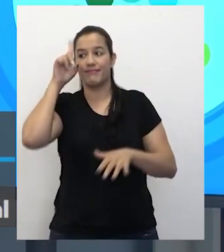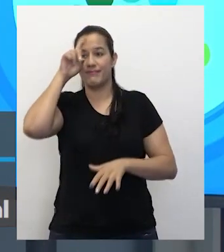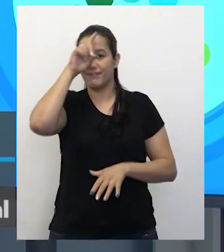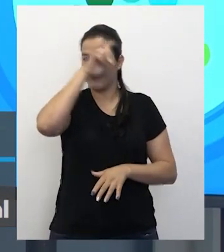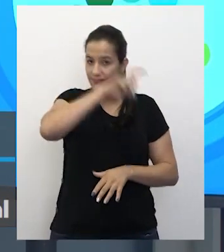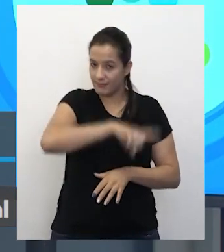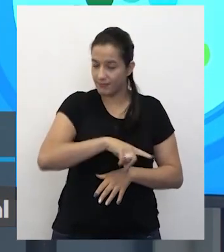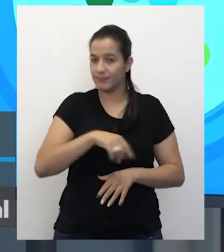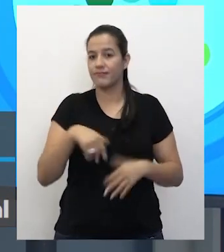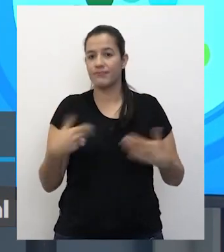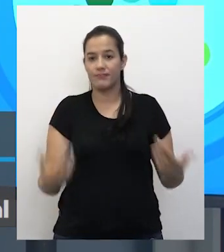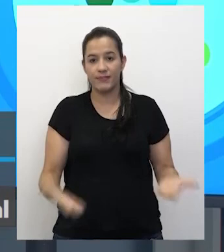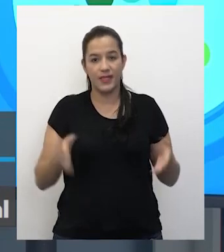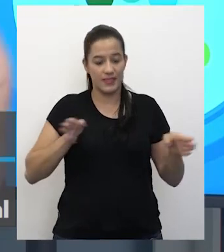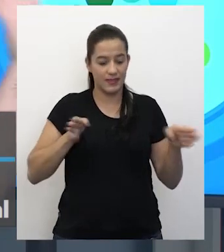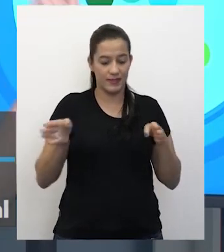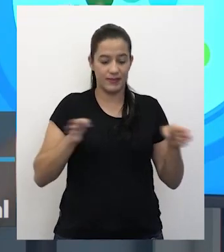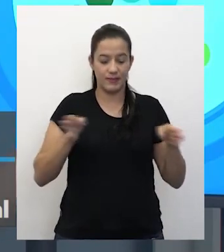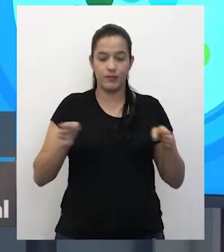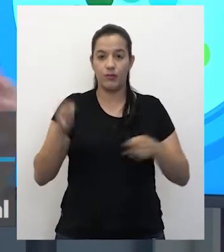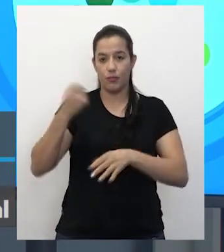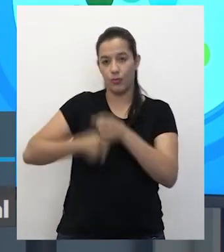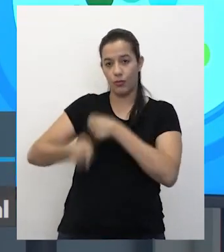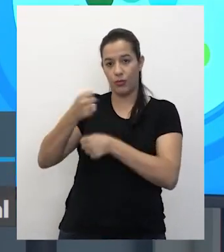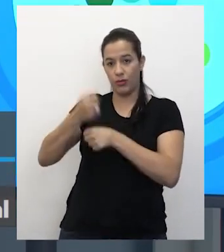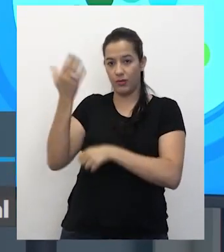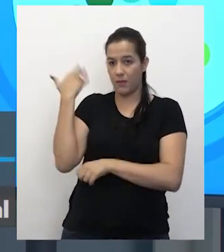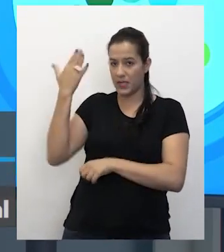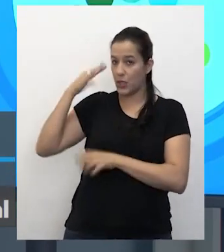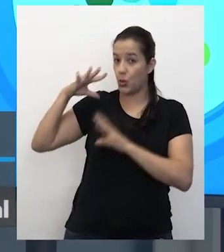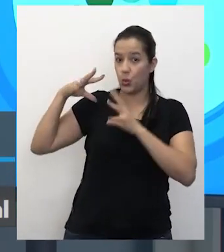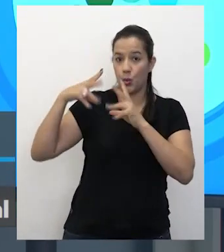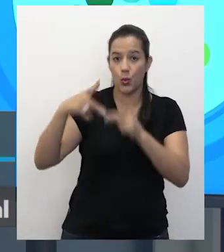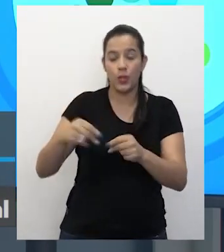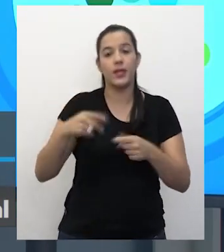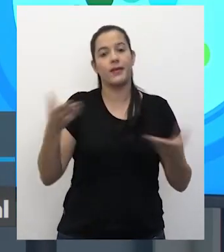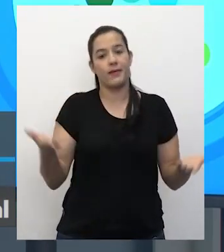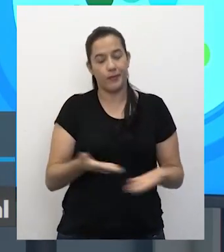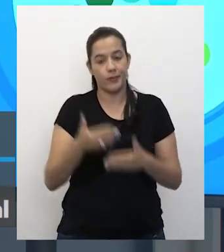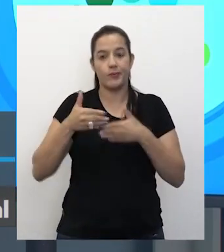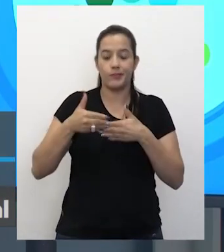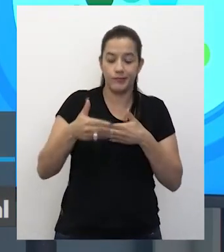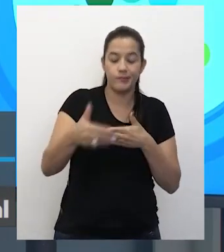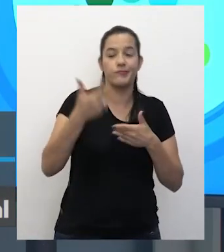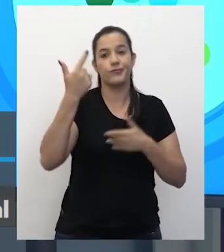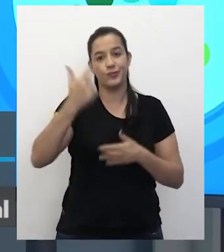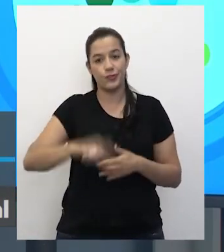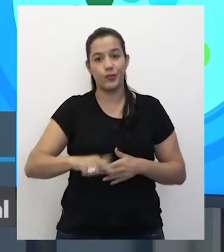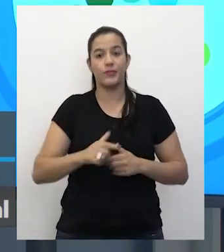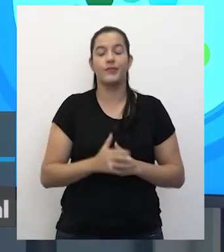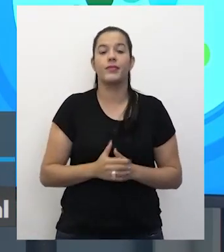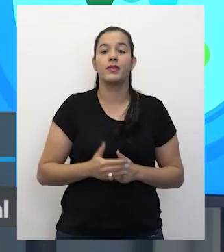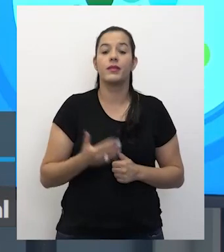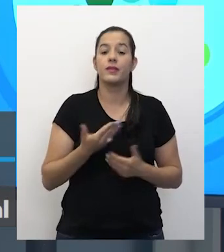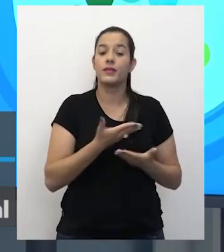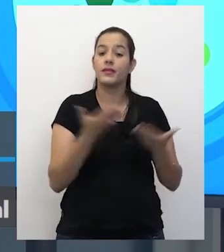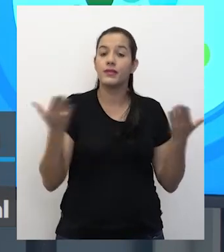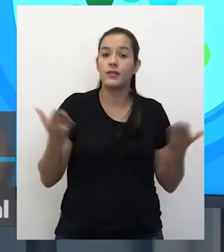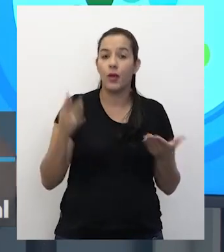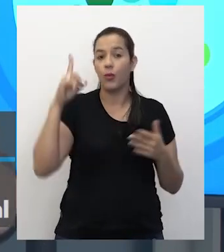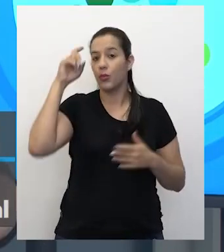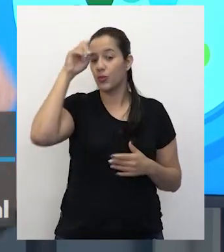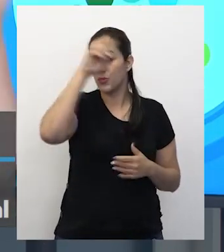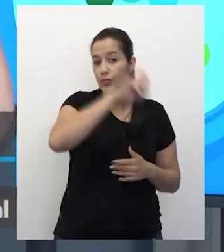para a gente durante o ano passado todo, né? E neste ano também. Aí, pessoal, posto este desafio e